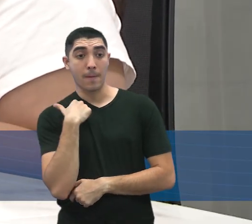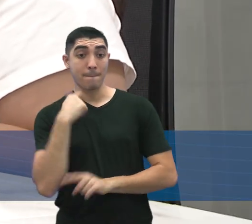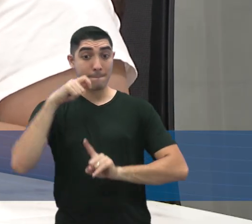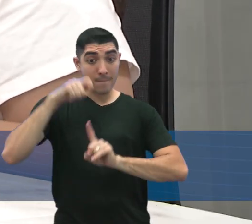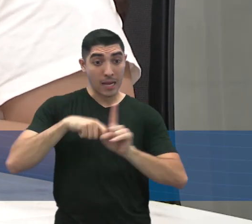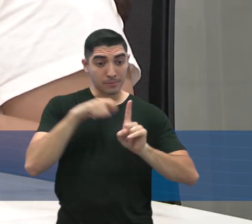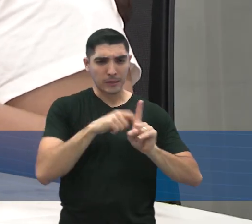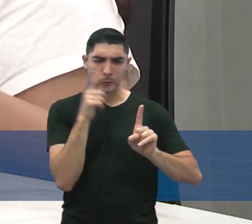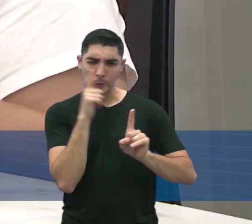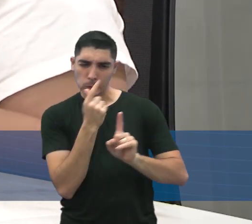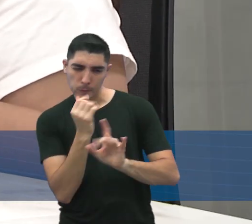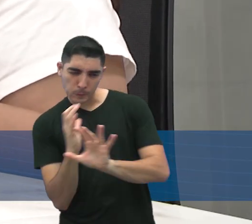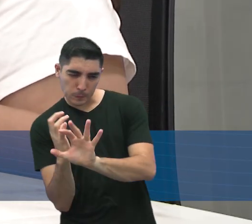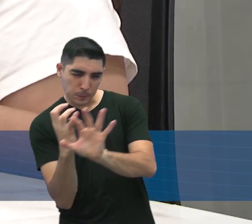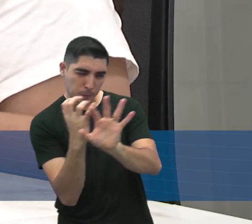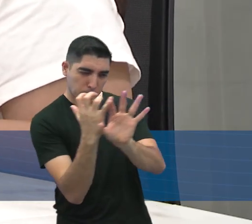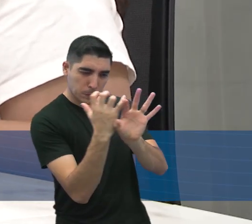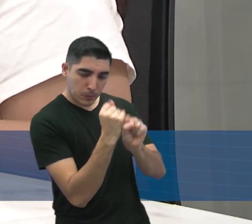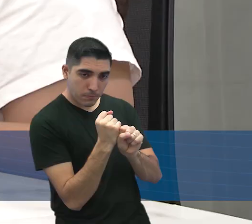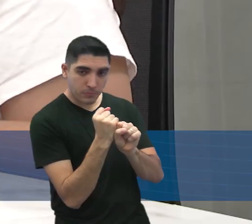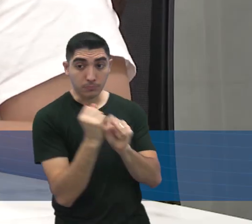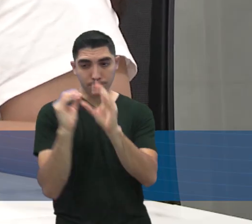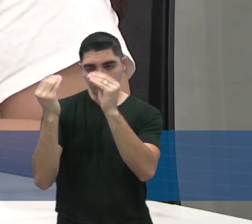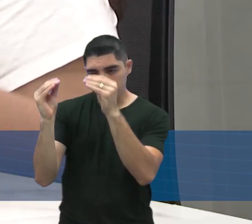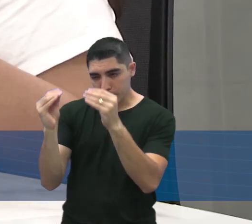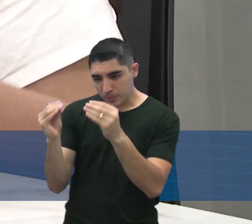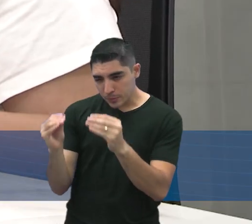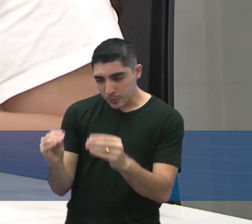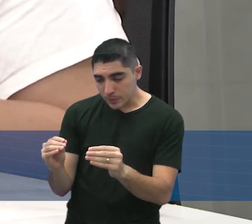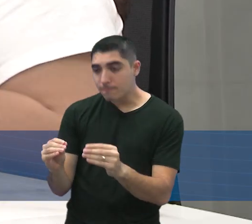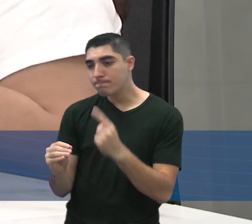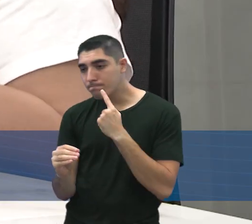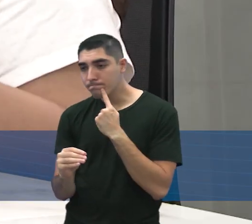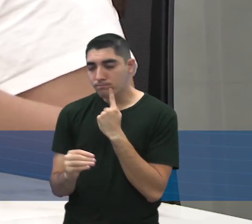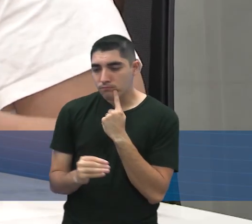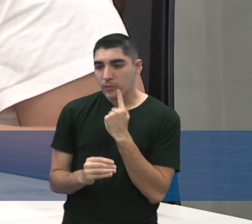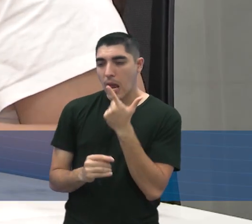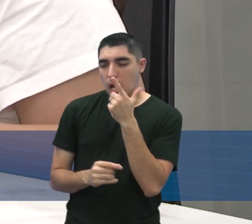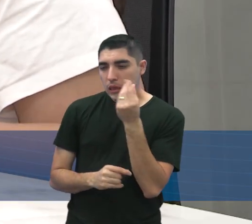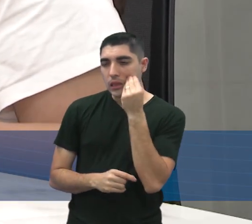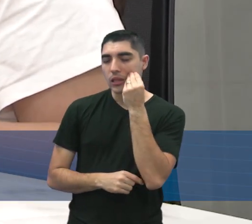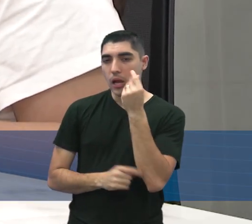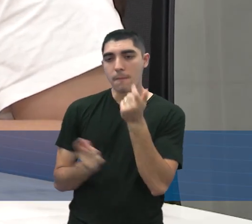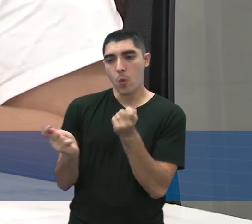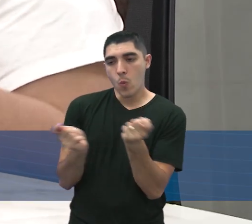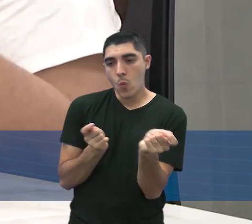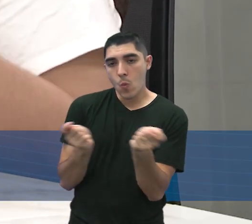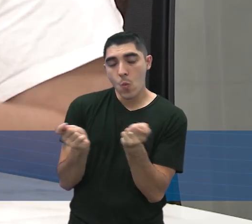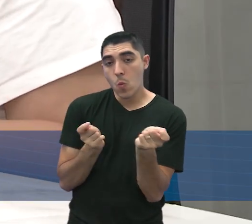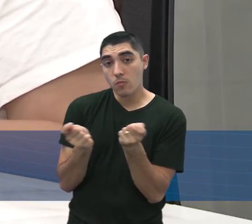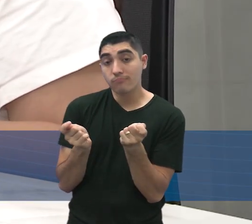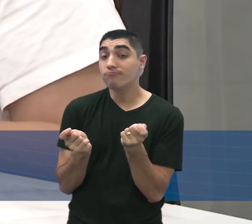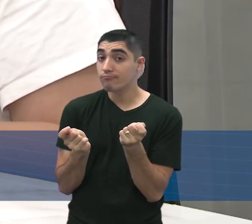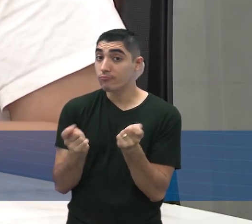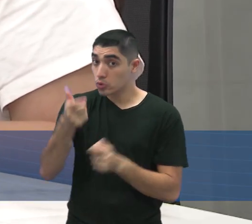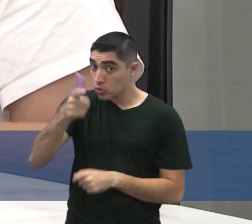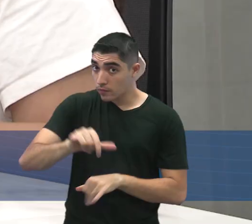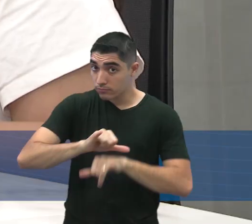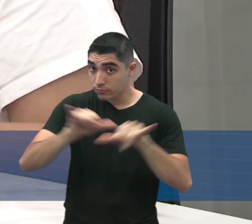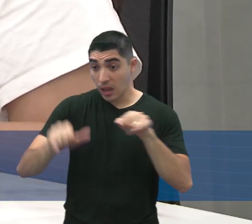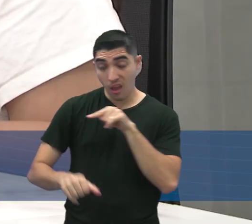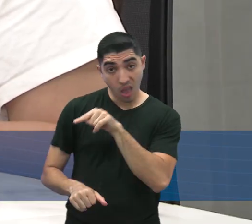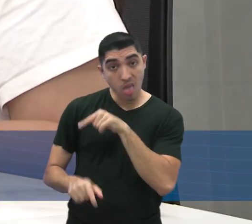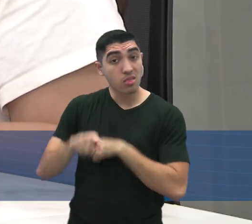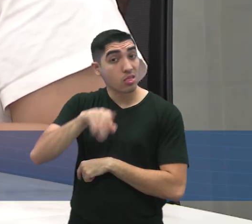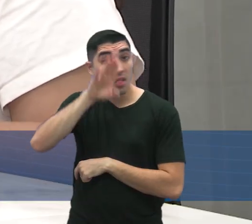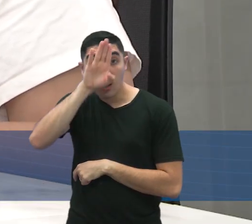ou menos um controle, você junta todas as contas, preenche aqui para ter uma organização um pouco melhor, né? Então, mais uma vez, reforço, essa planilha